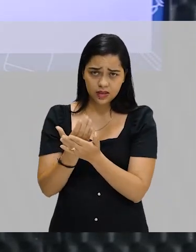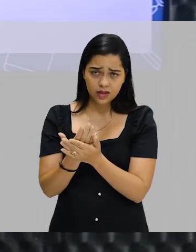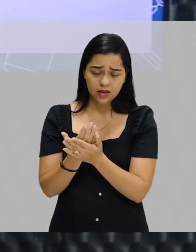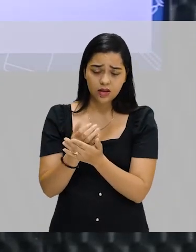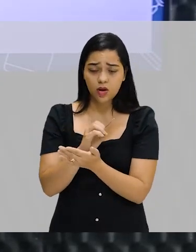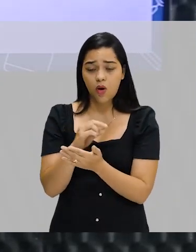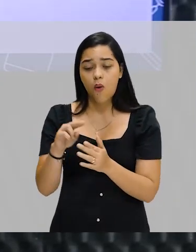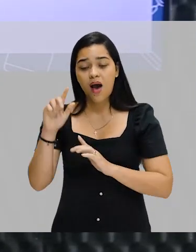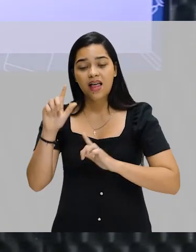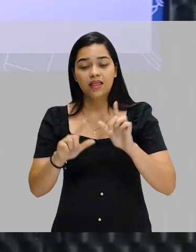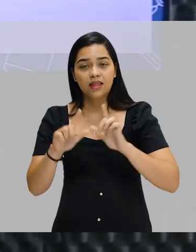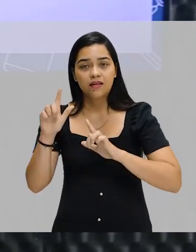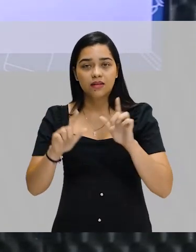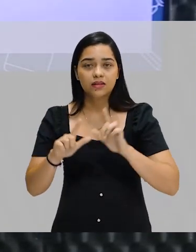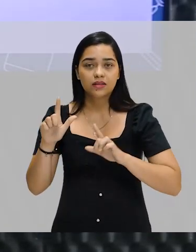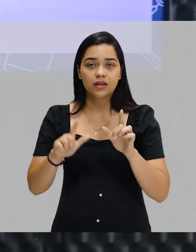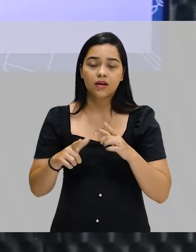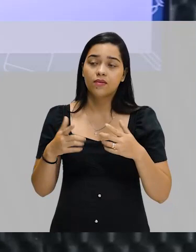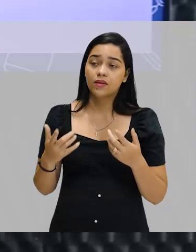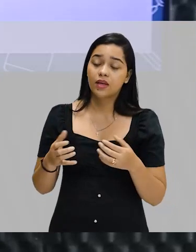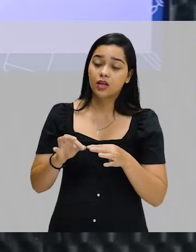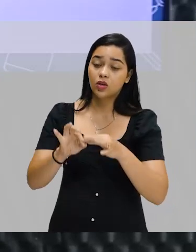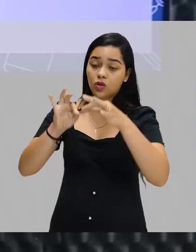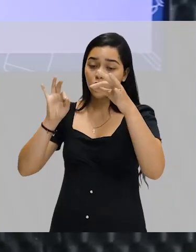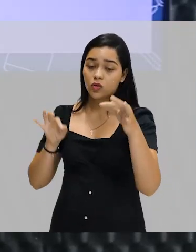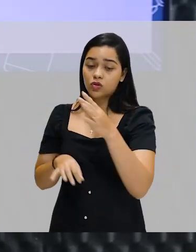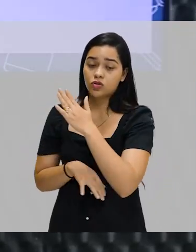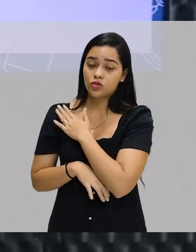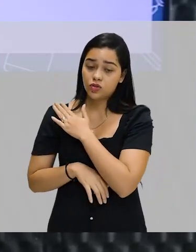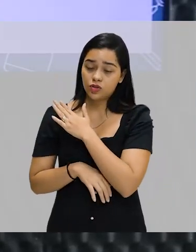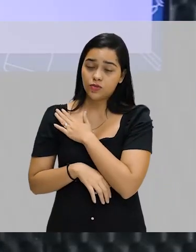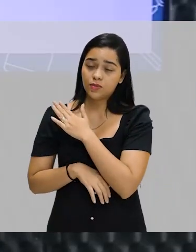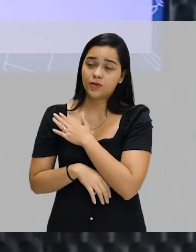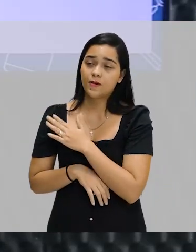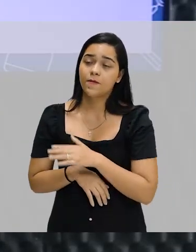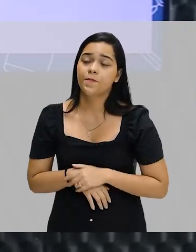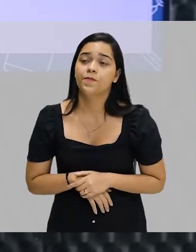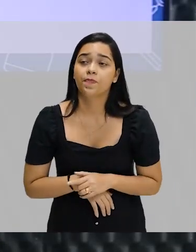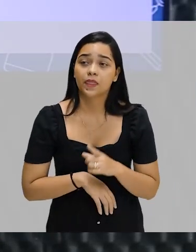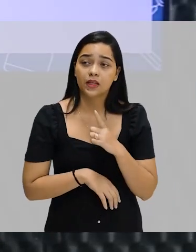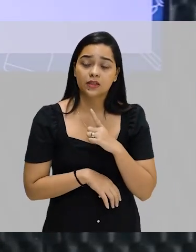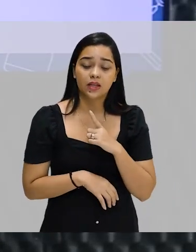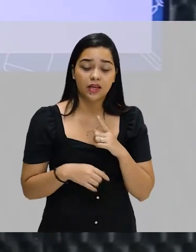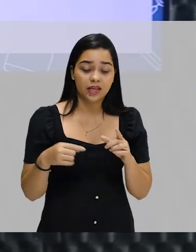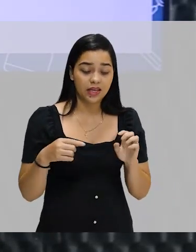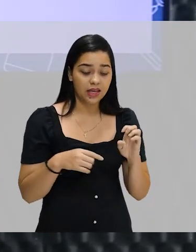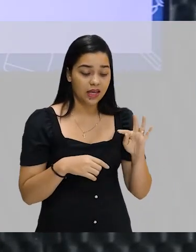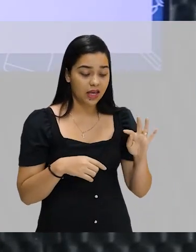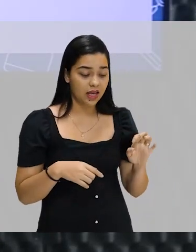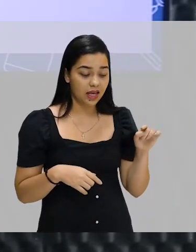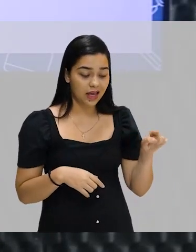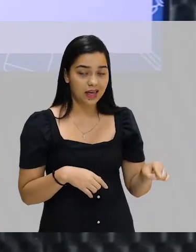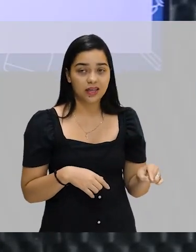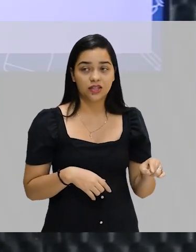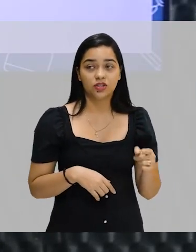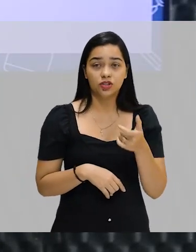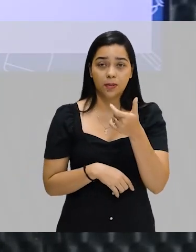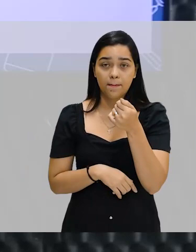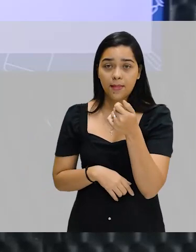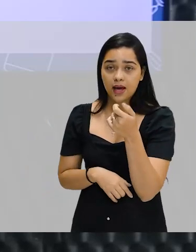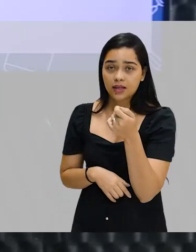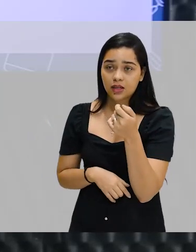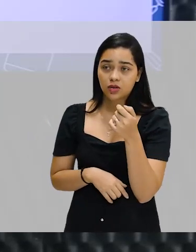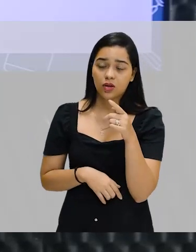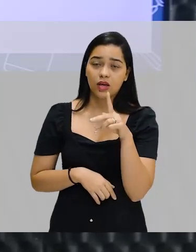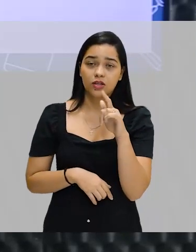ou essa TV, está perto de você e longe de mim. Então, esse usa assim. Tem o este. Este passador é